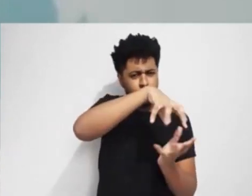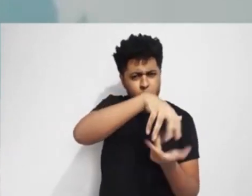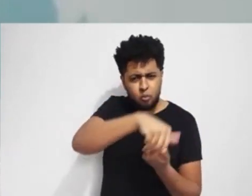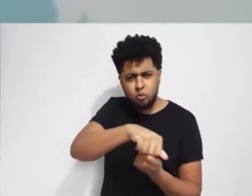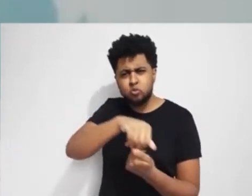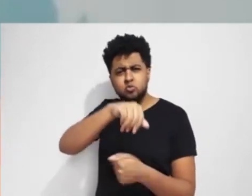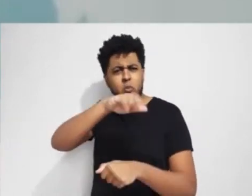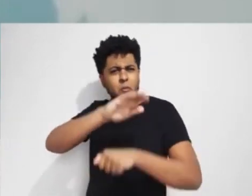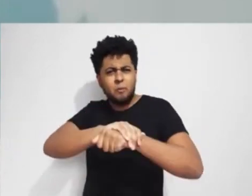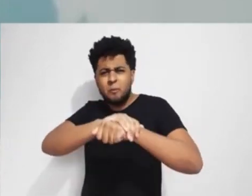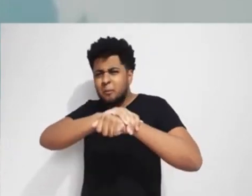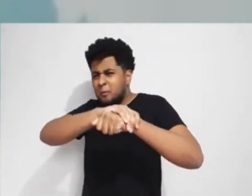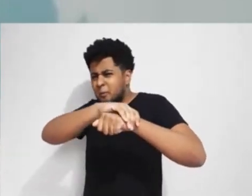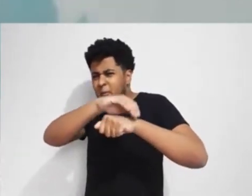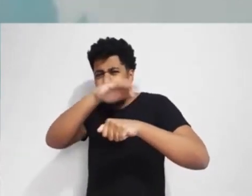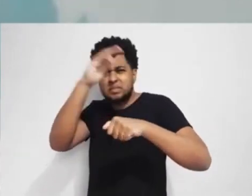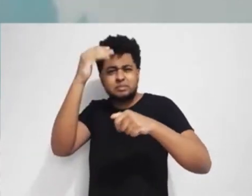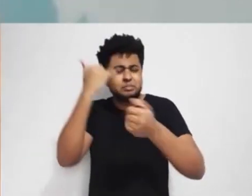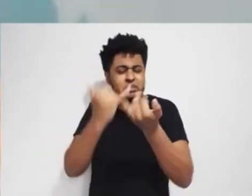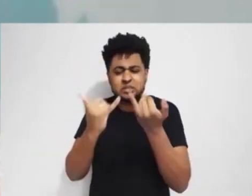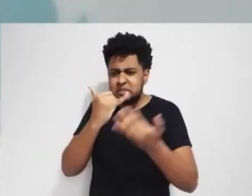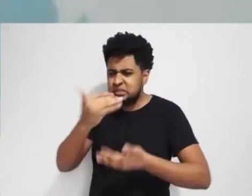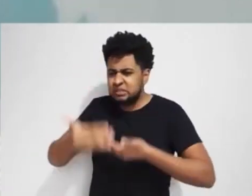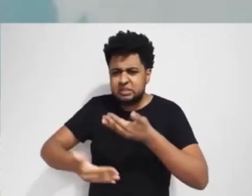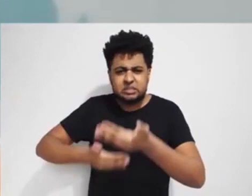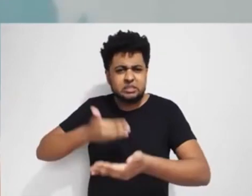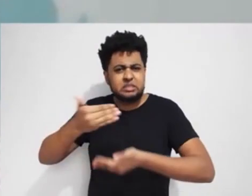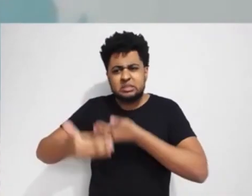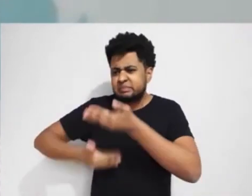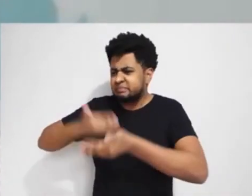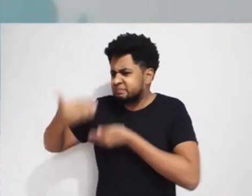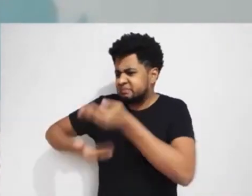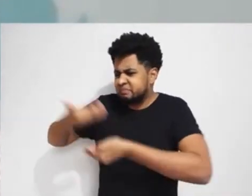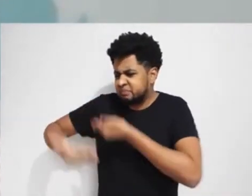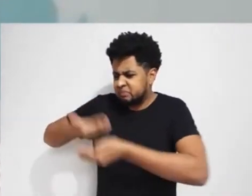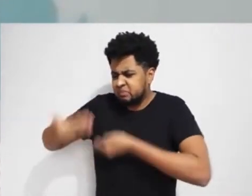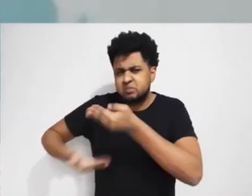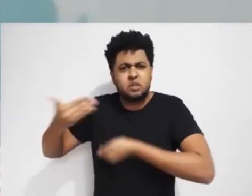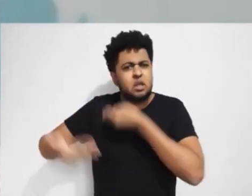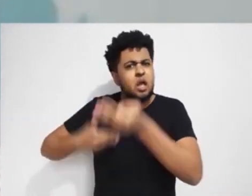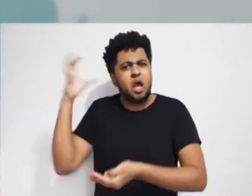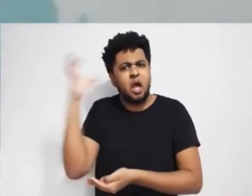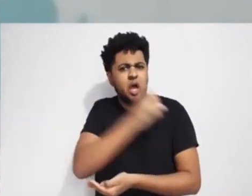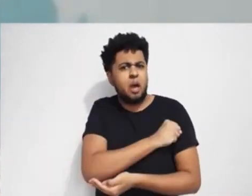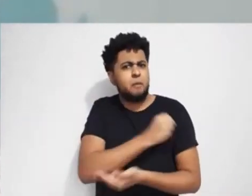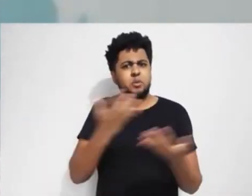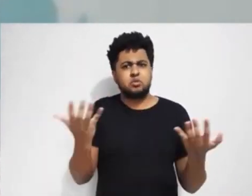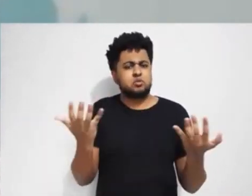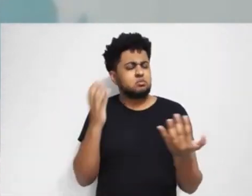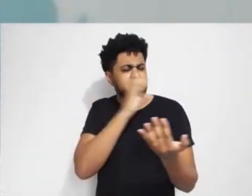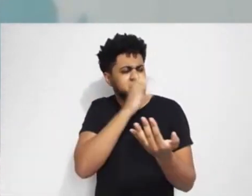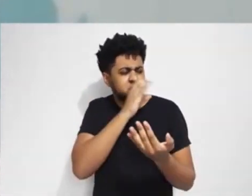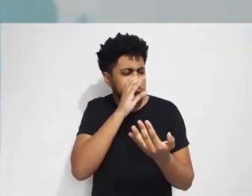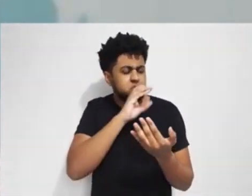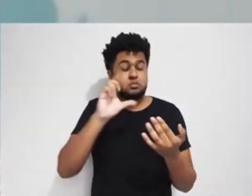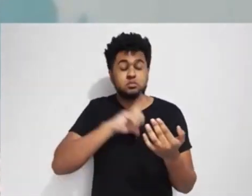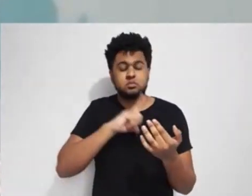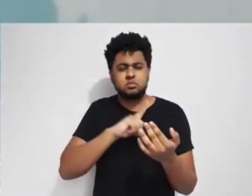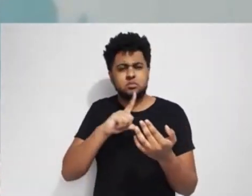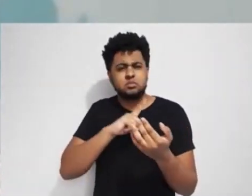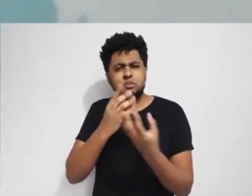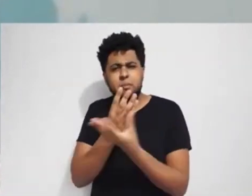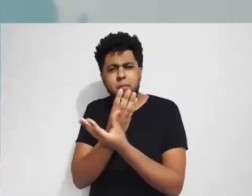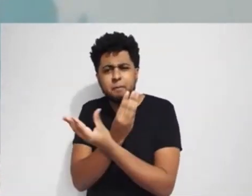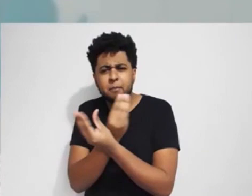maior volatilidade, as coisas estão correndo de uma maneira muito rápida e elas têm uma